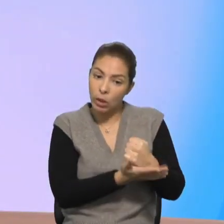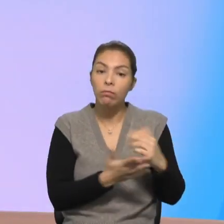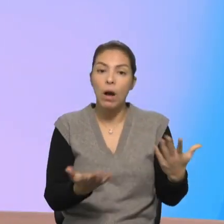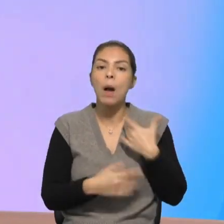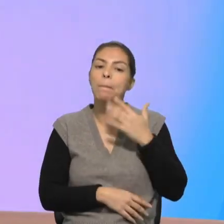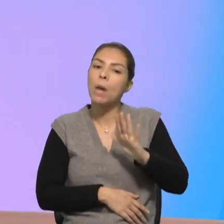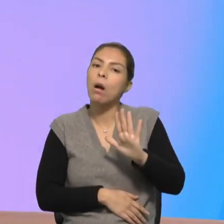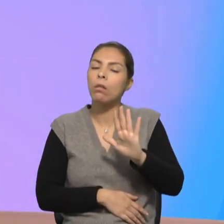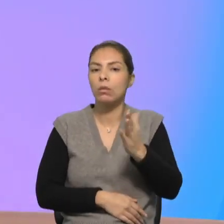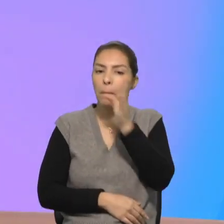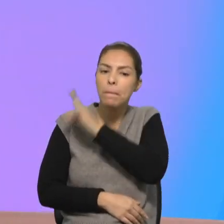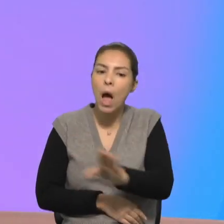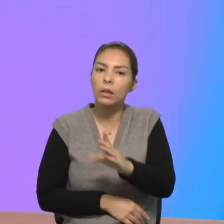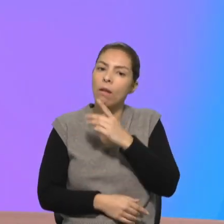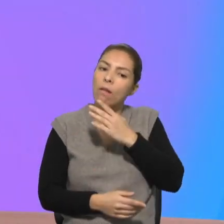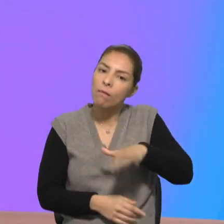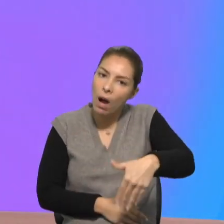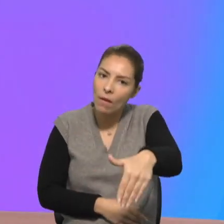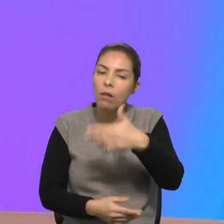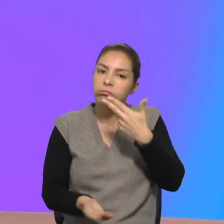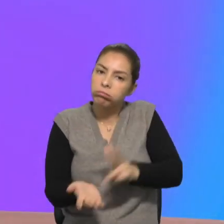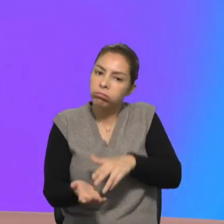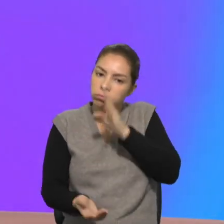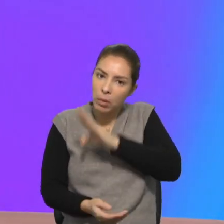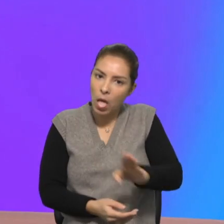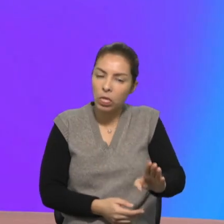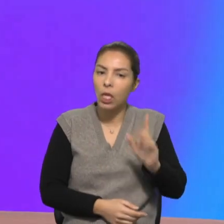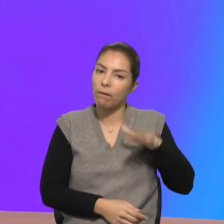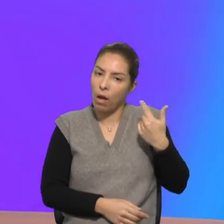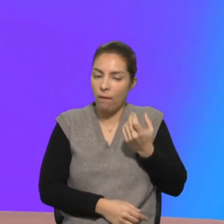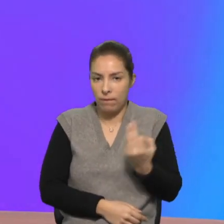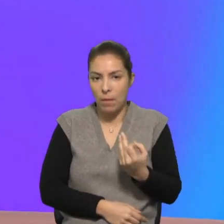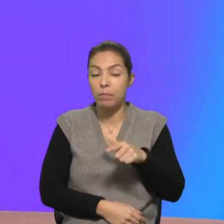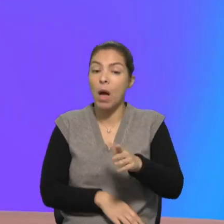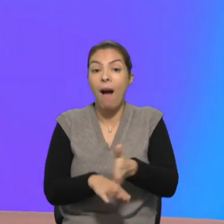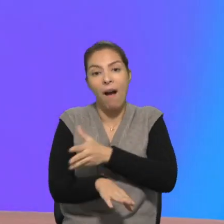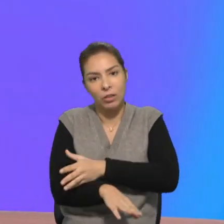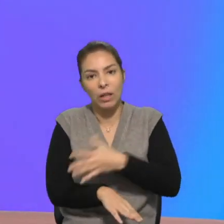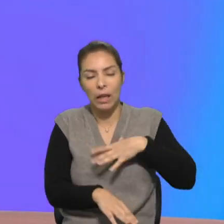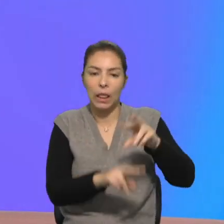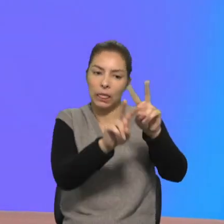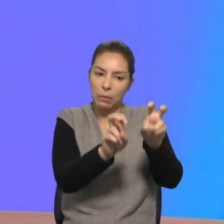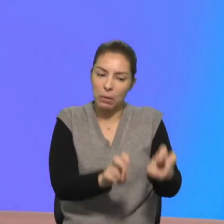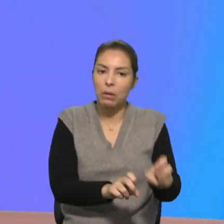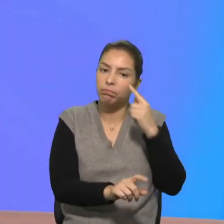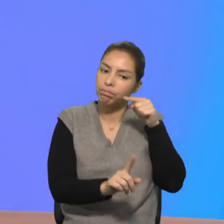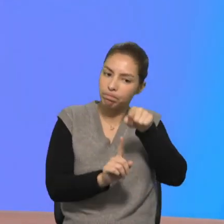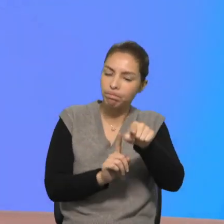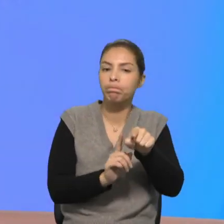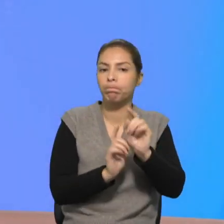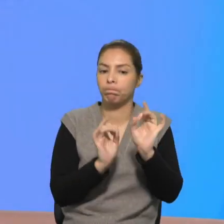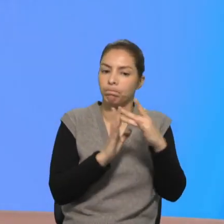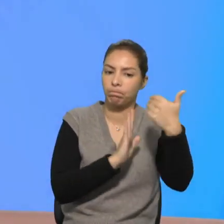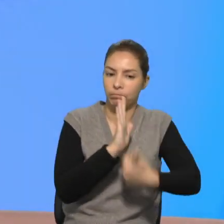locais. Olharemos para este encontro neste programa. Antes, convido a acompanhar outros temas da atualidade religiosa e também